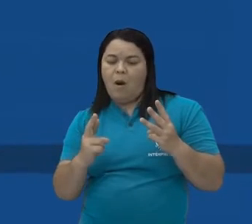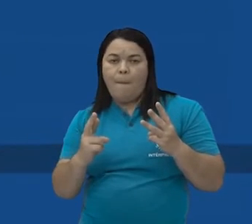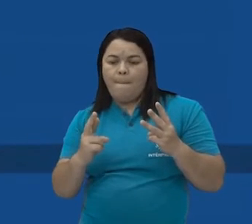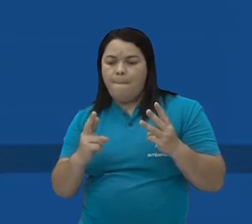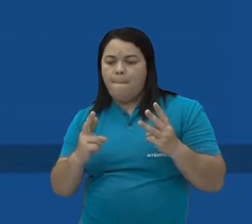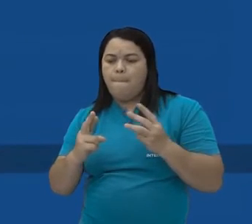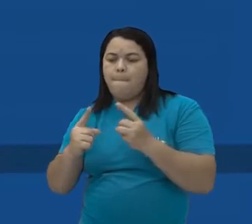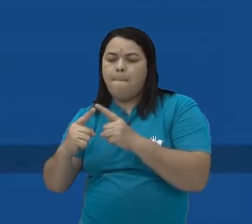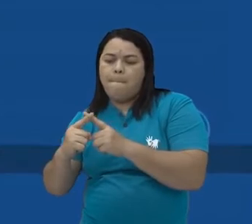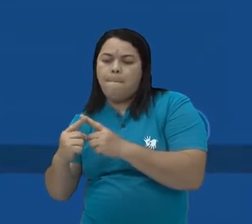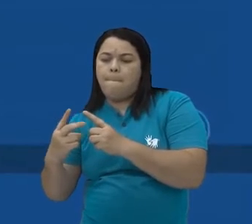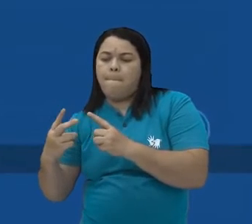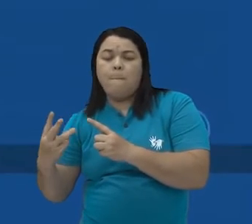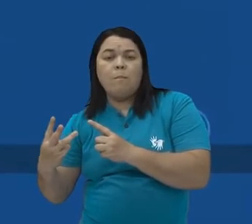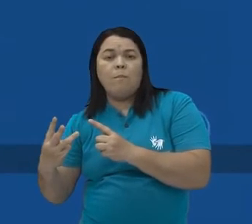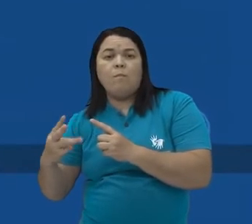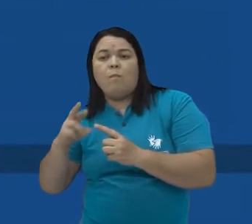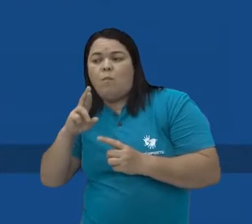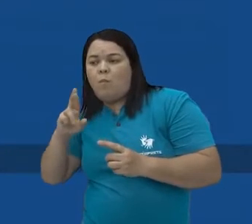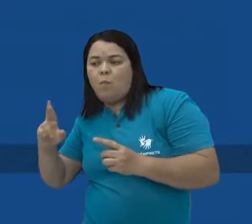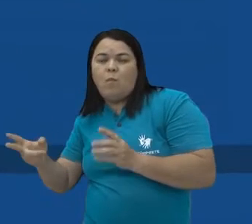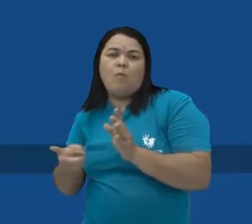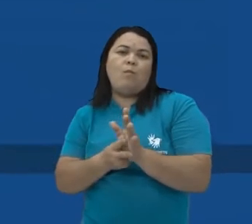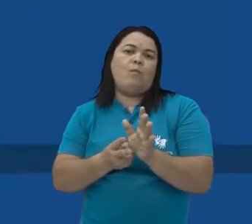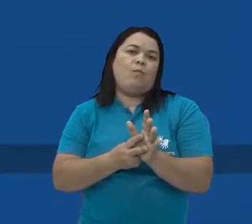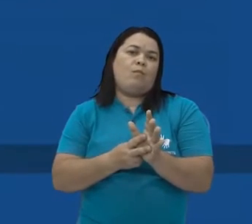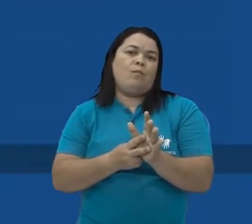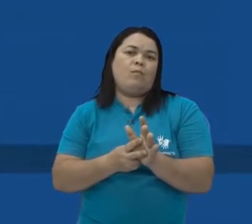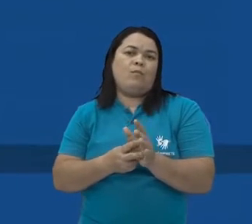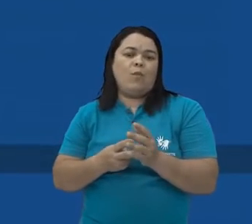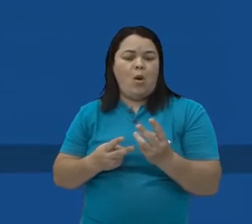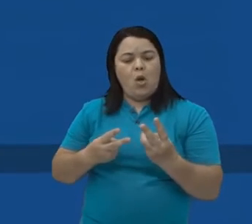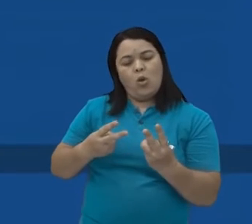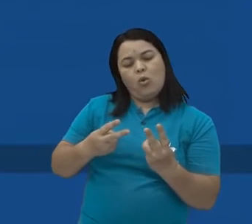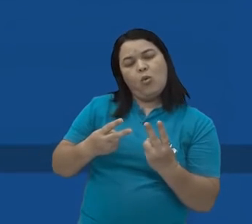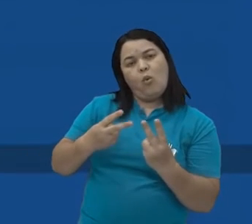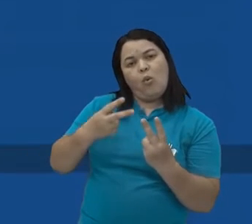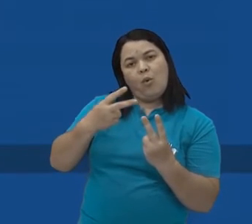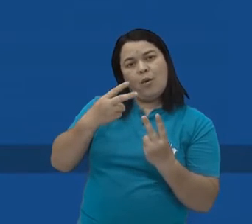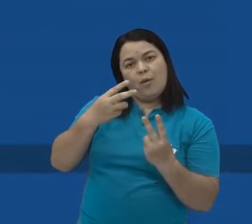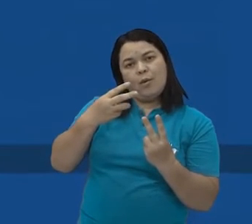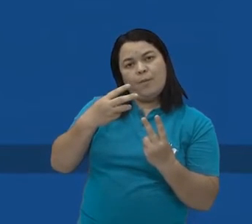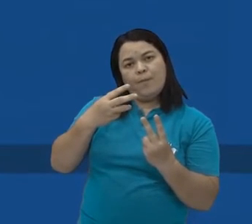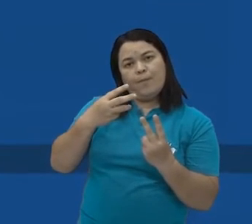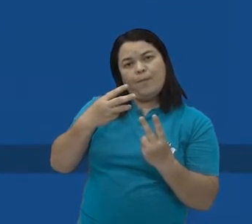mesma ideia para o 2 aqui embaixo, olha só. Eu escrevo 2 3 vezes,